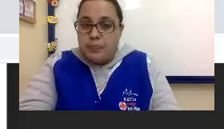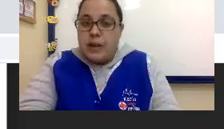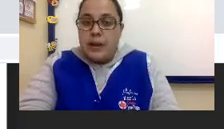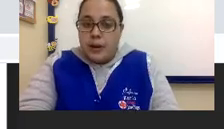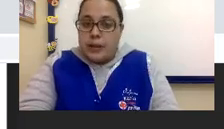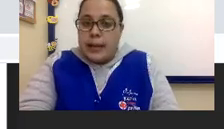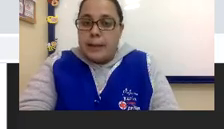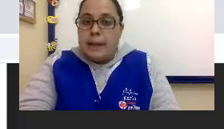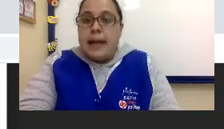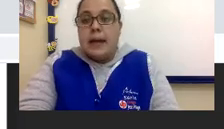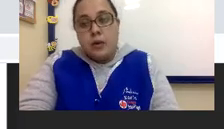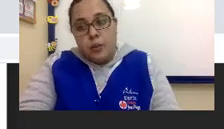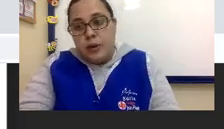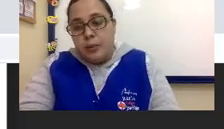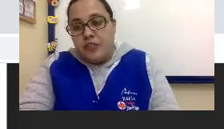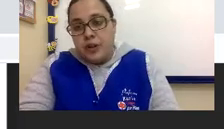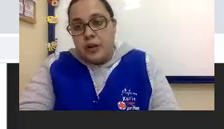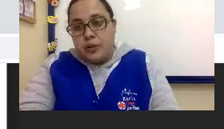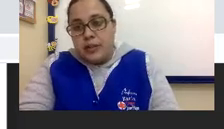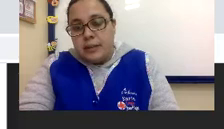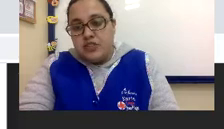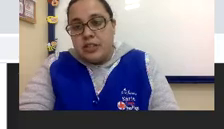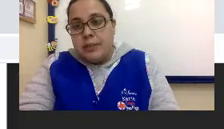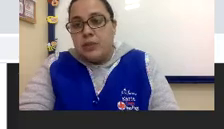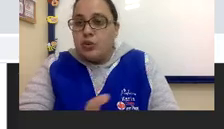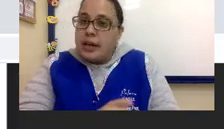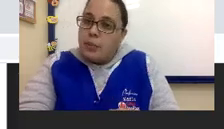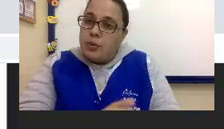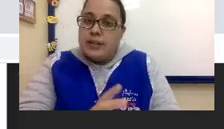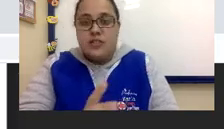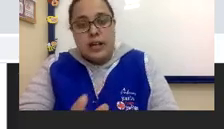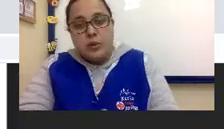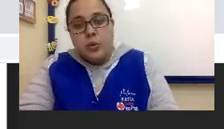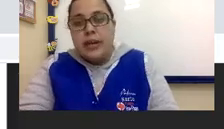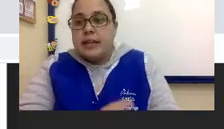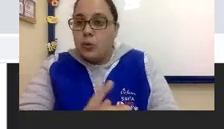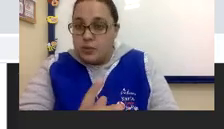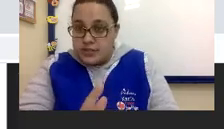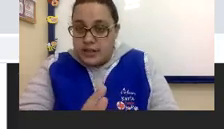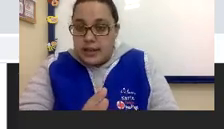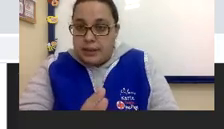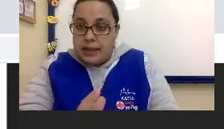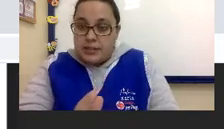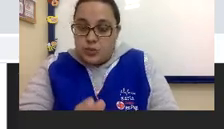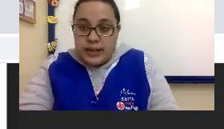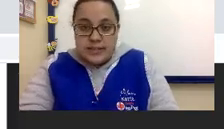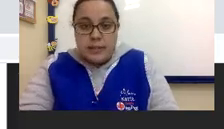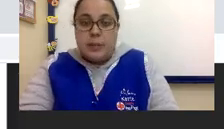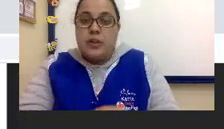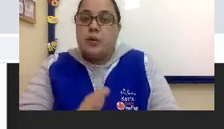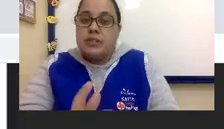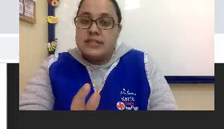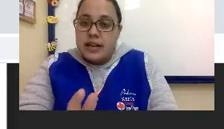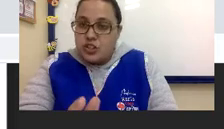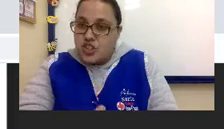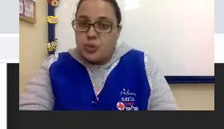digestão, ok? E, como a Pro falou na outra imagem também, tudo que é bom tem seu lado ruim, tem algumas pequenas doenças também que